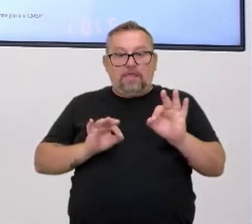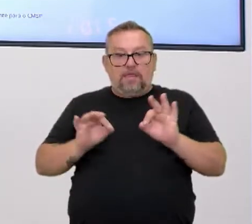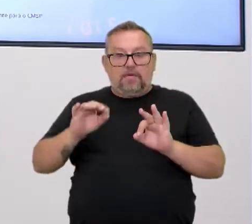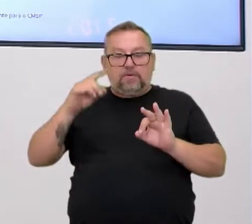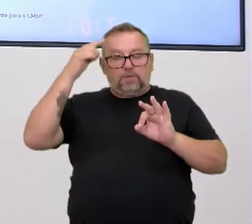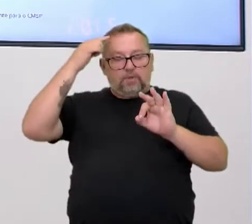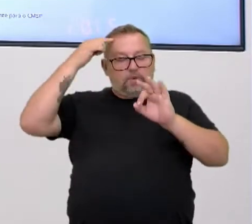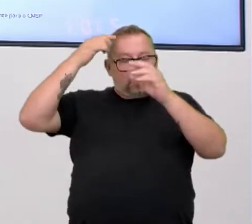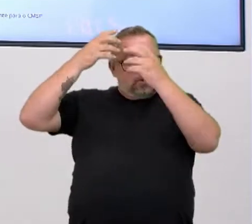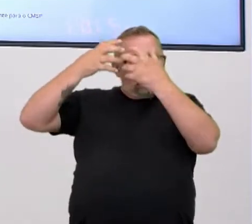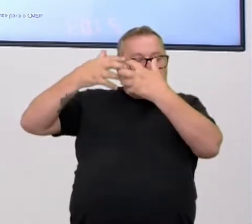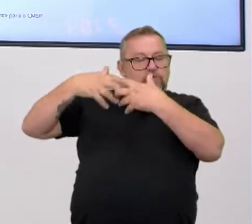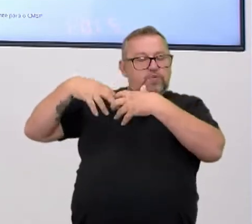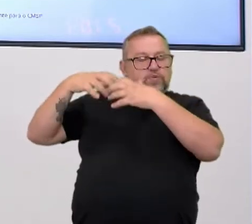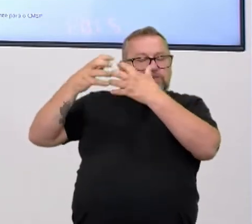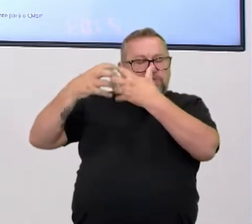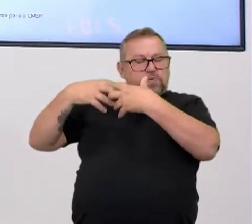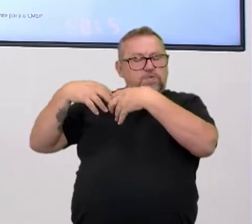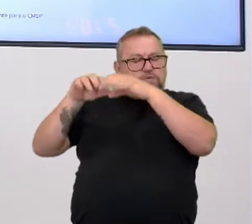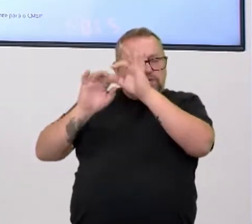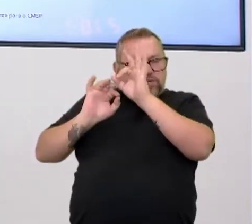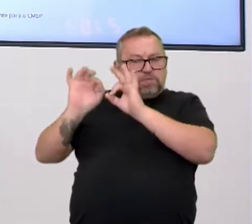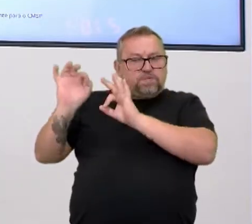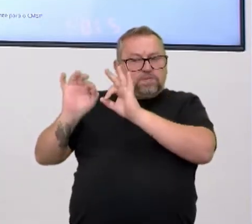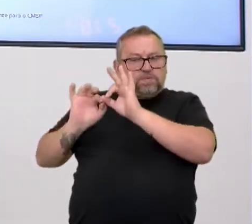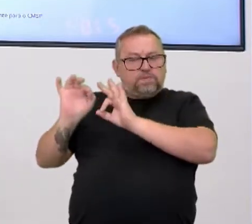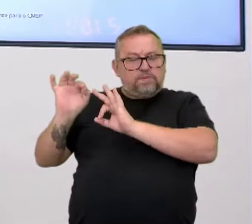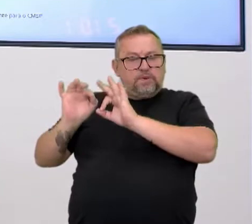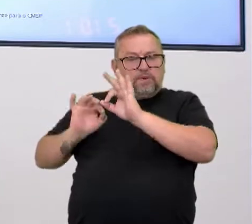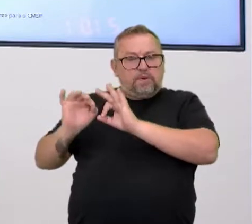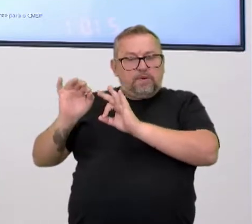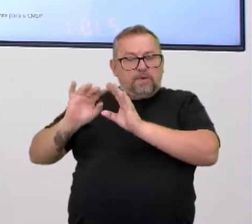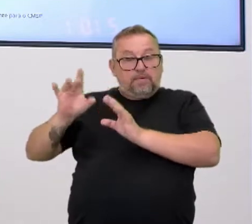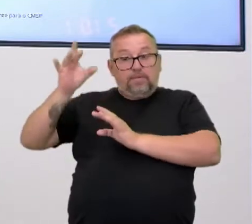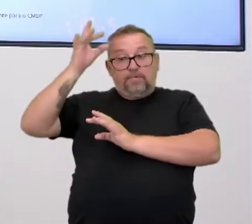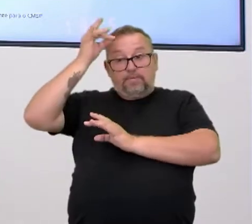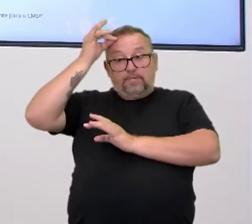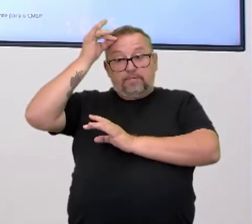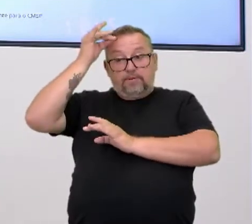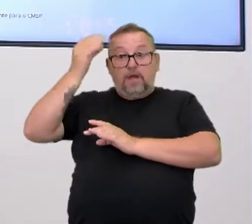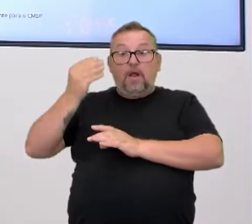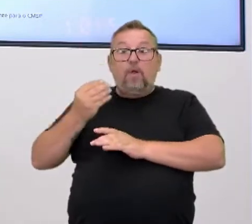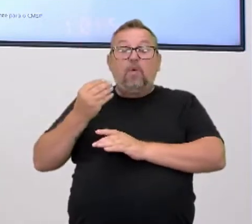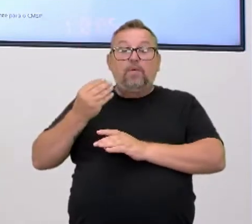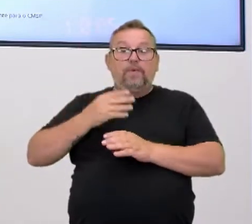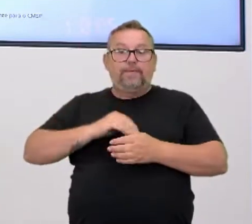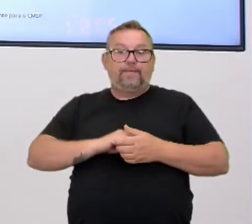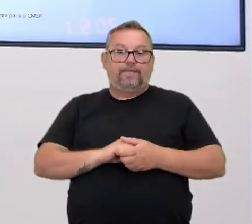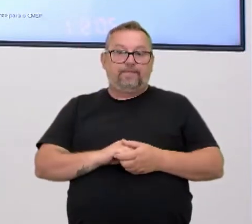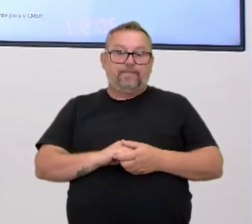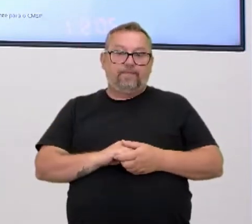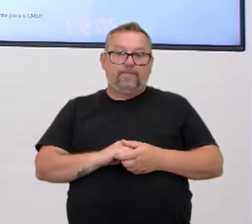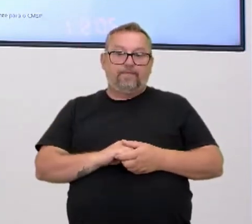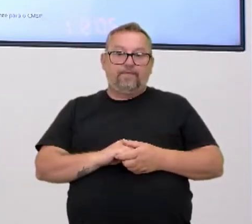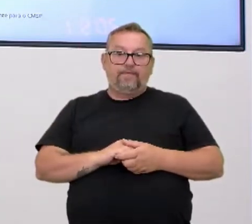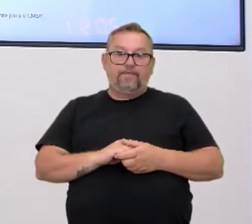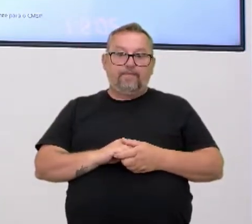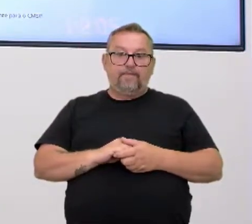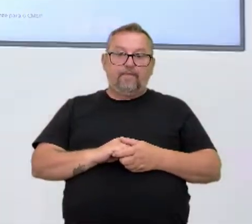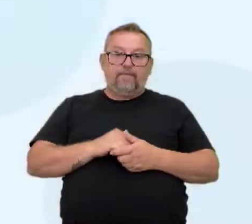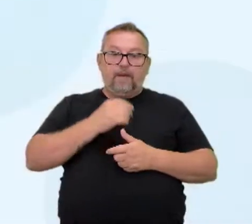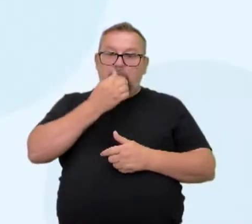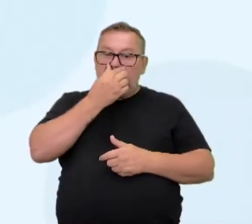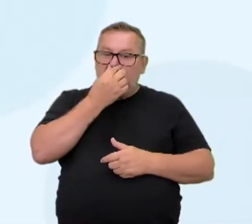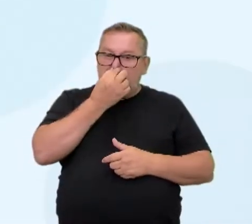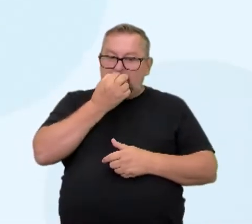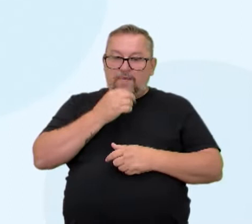cérebro, nas nossas cabeças aí, para ver o que a gente vai pesquisar, como que a gente vai pesquisar. Então, vamos lá, ó. O mapa mental,